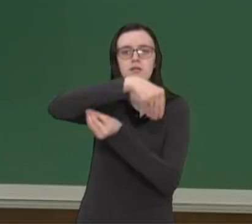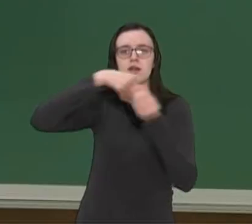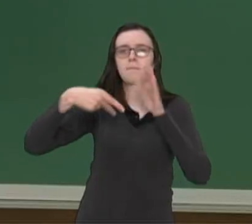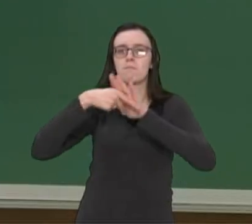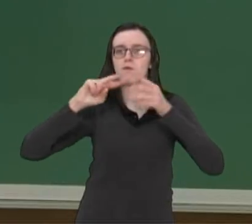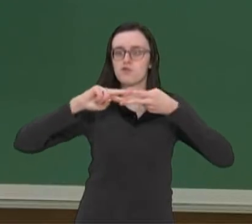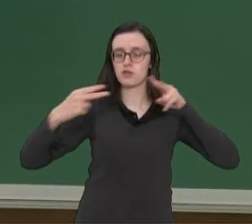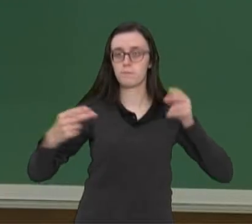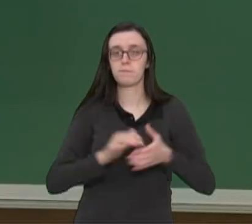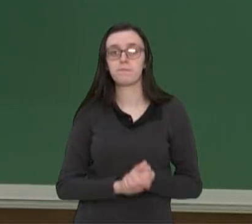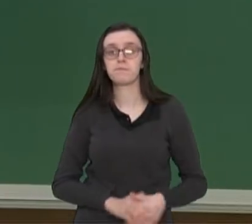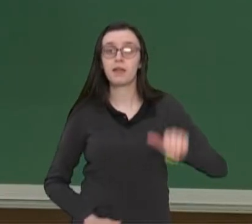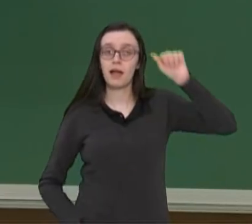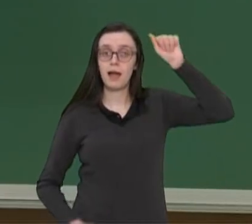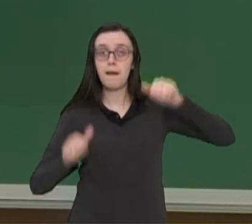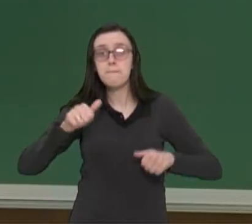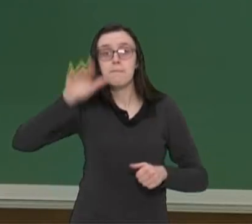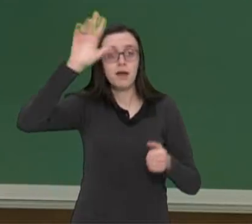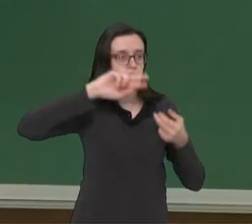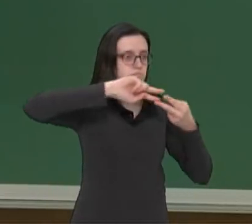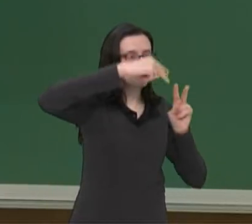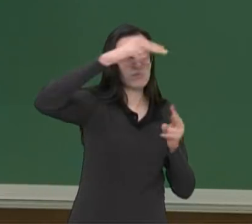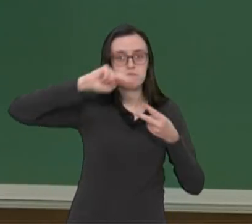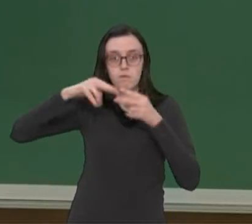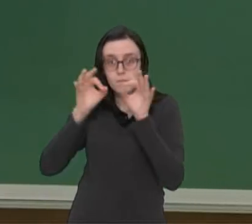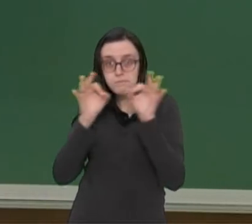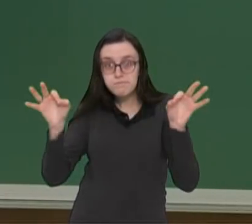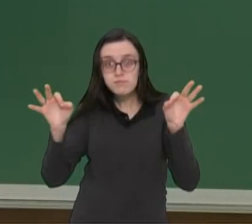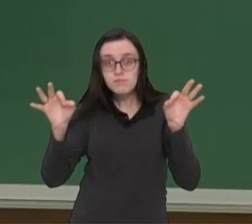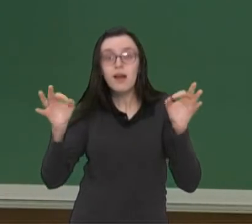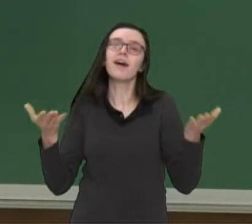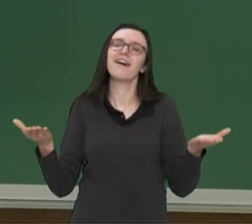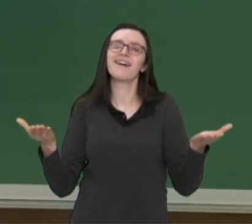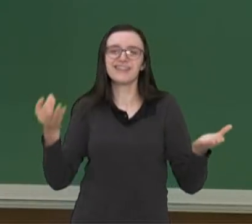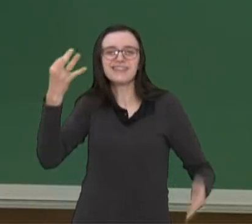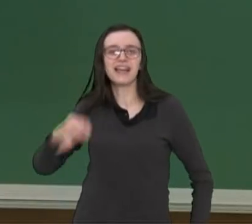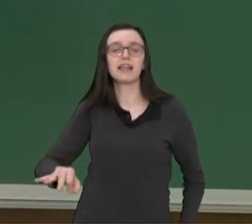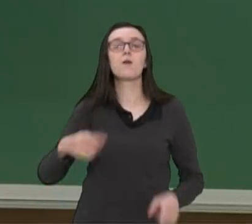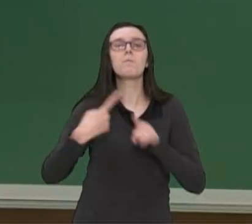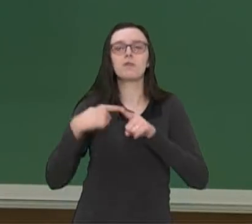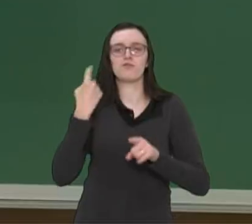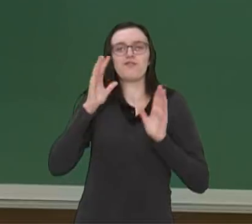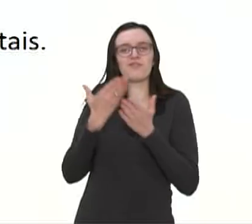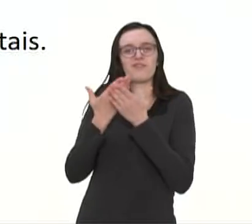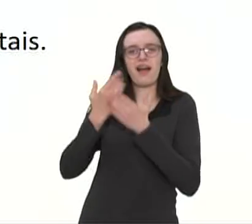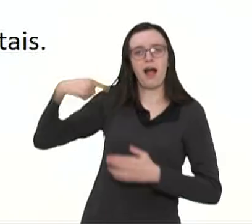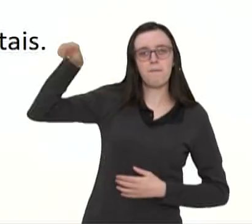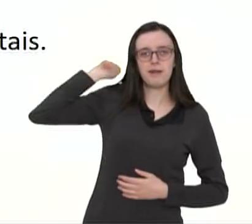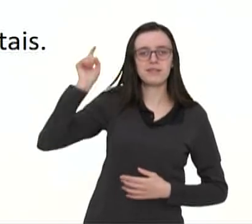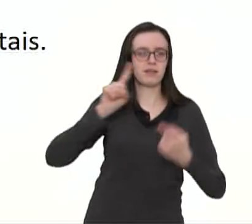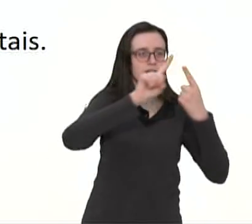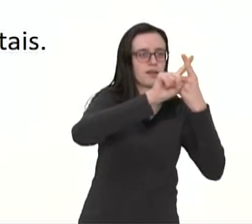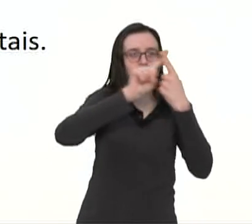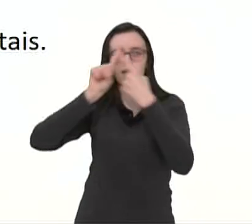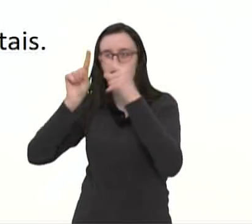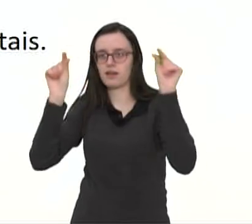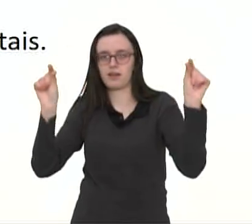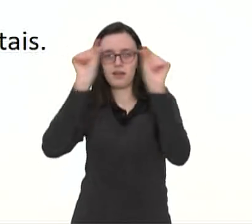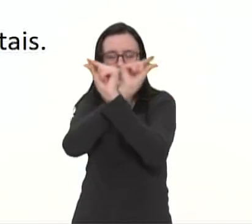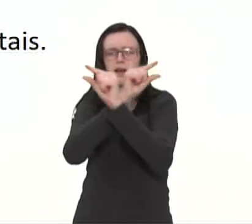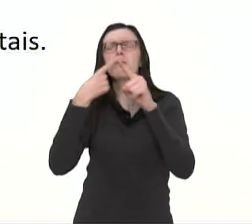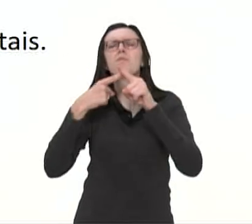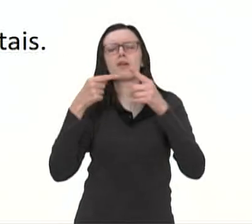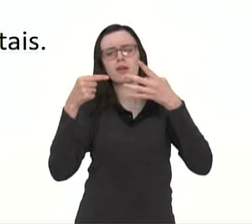Letra A, quanto maior a distância, maior a taxa de permutação? Sim, né, gente? A gente falou disso na aula passada. Por que o resto está errado? Ó, letra